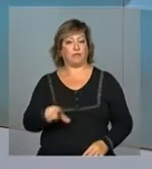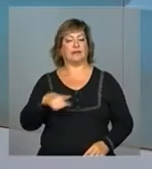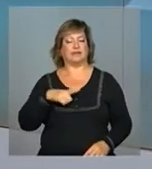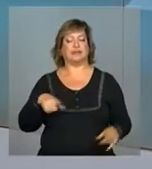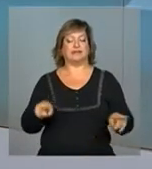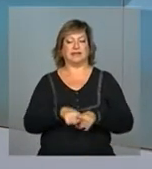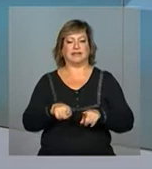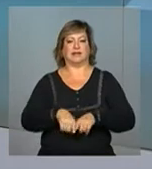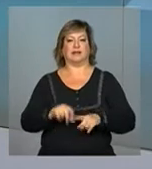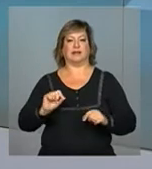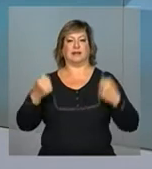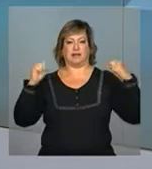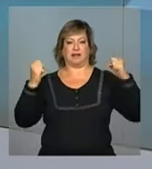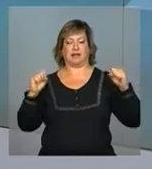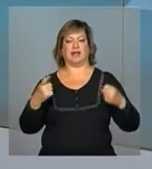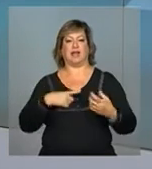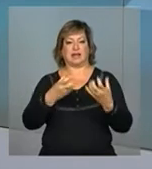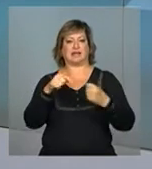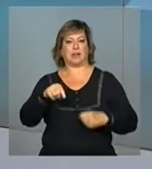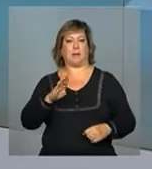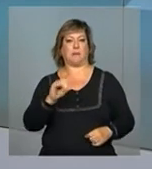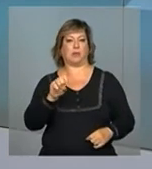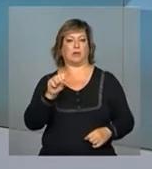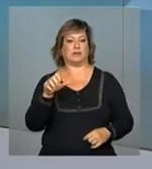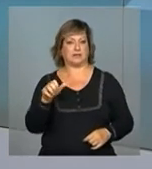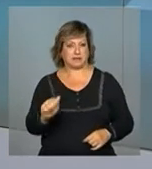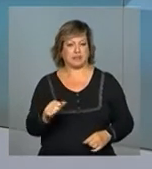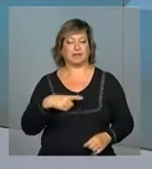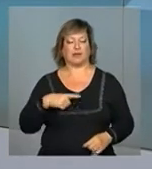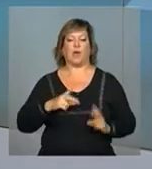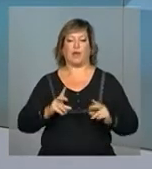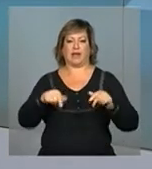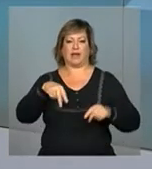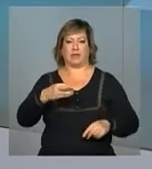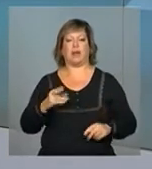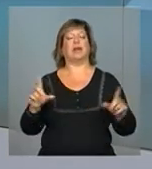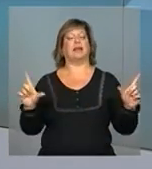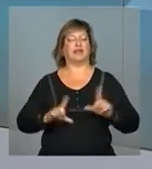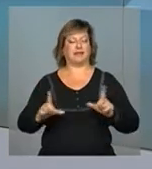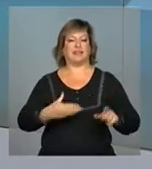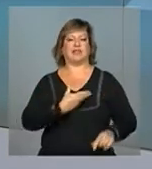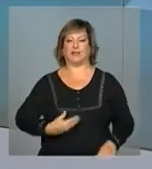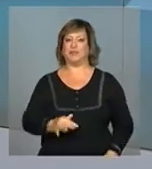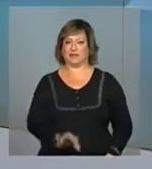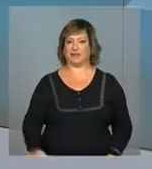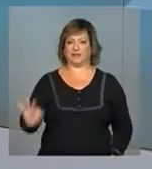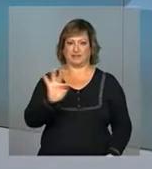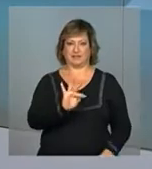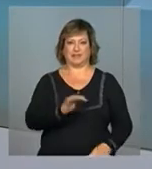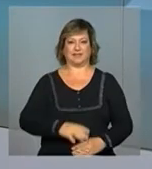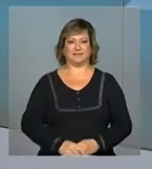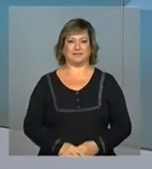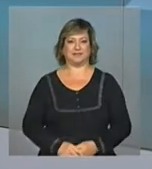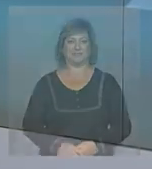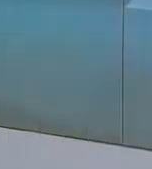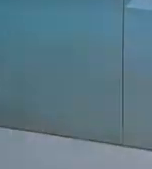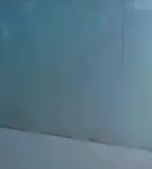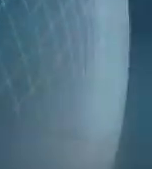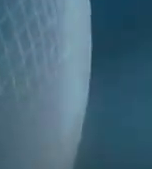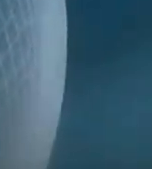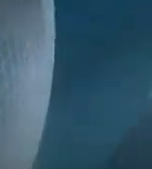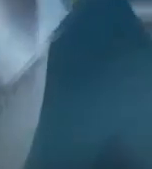atletas contemplados pelo programa Bolsa Atleta Pódio. Continue com a gente aqui na NBR, a TV do Governo Federal.